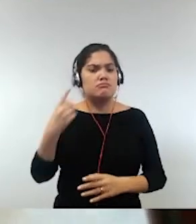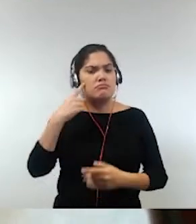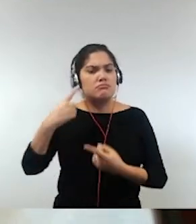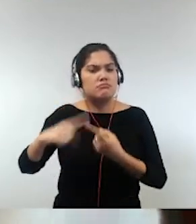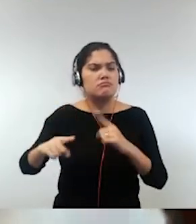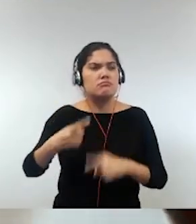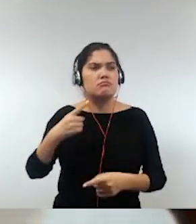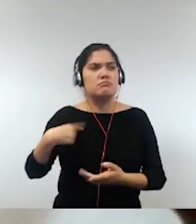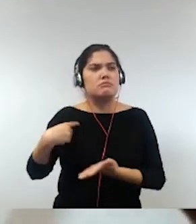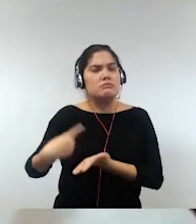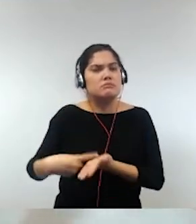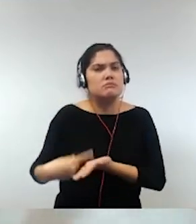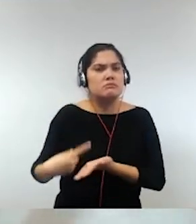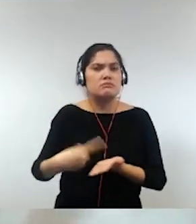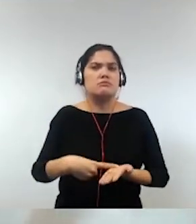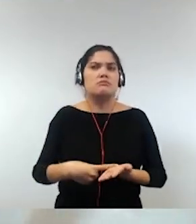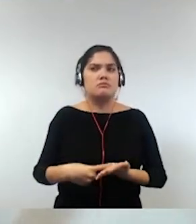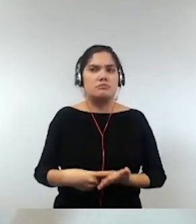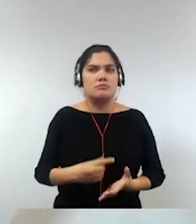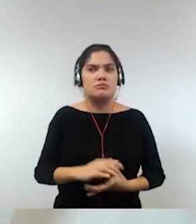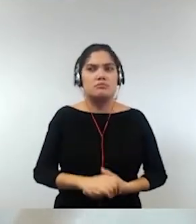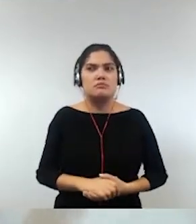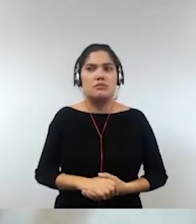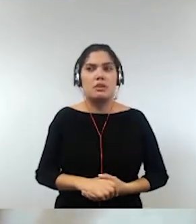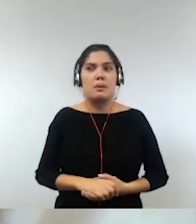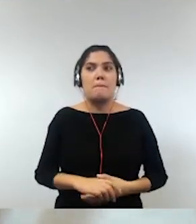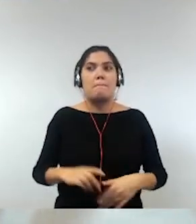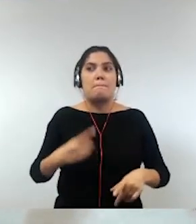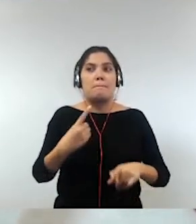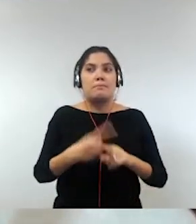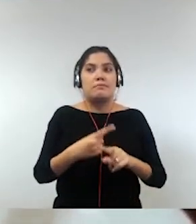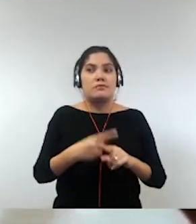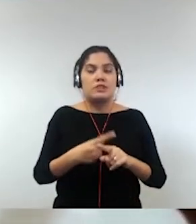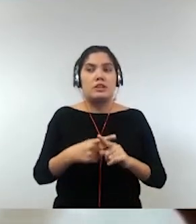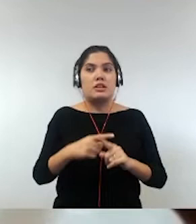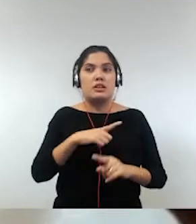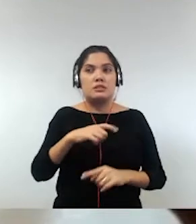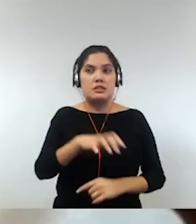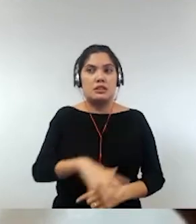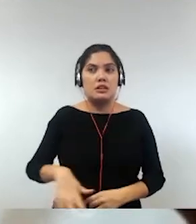consensuais, com vista à autocomposição. Até porque, nesse cenário da